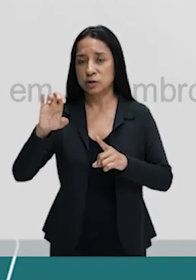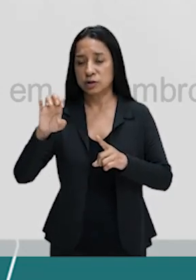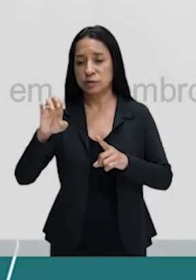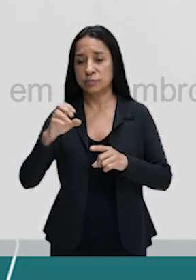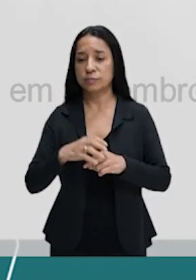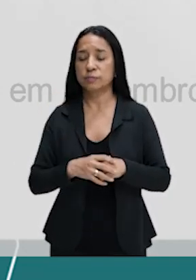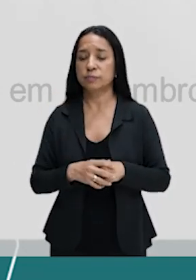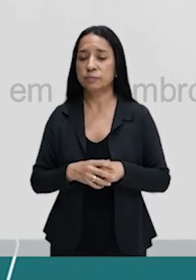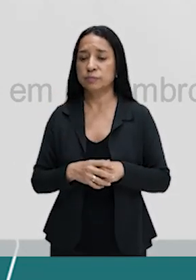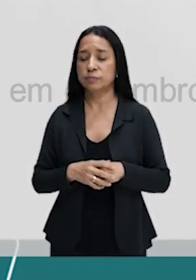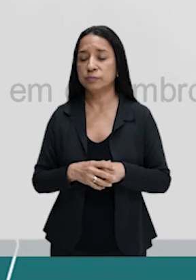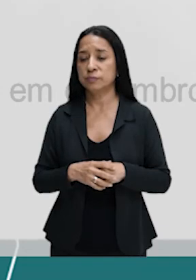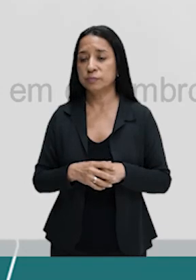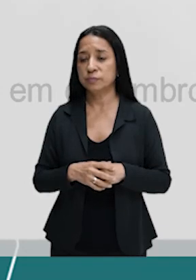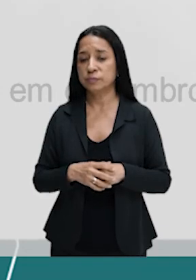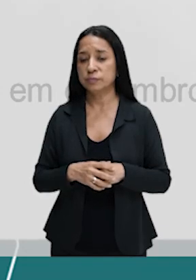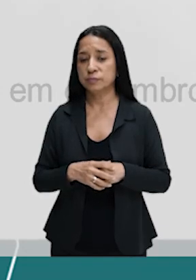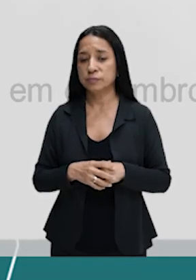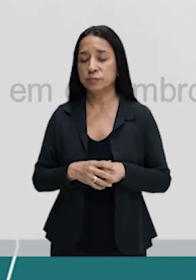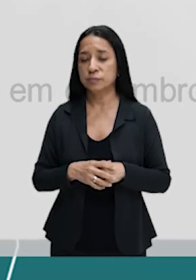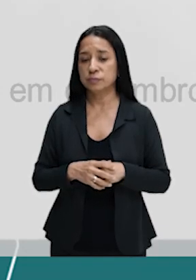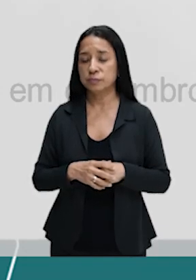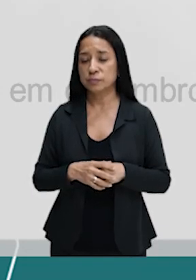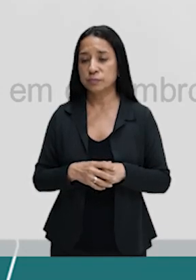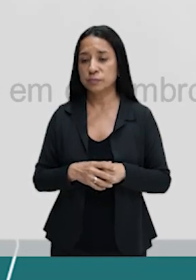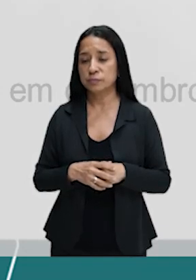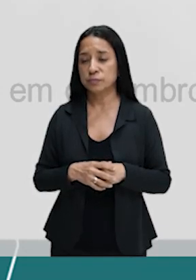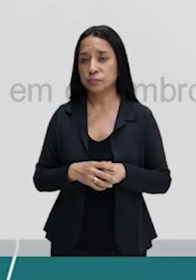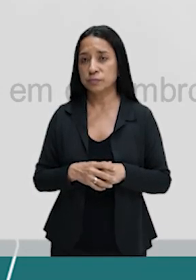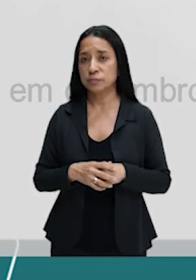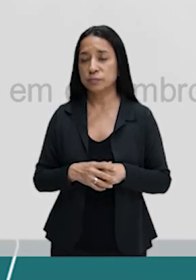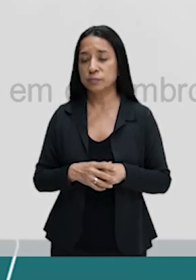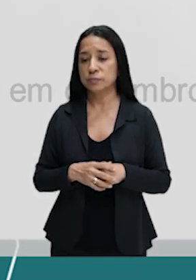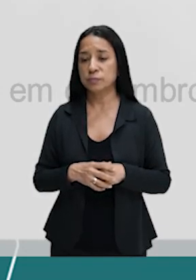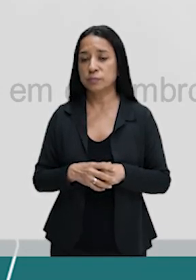a Chile. Queremos viajar em dezembro para o Chile.